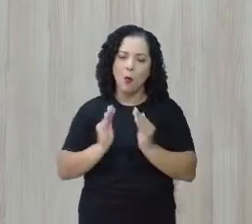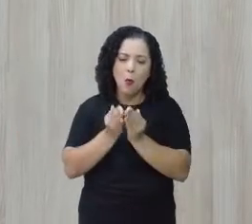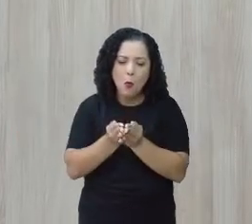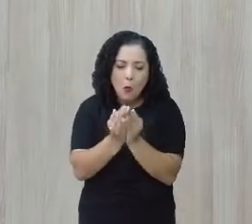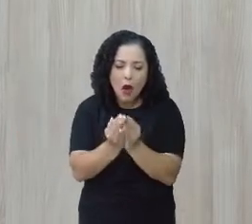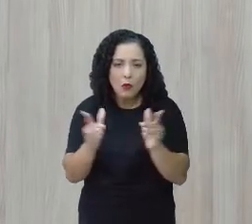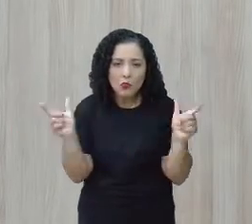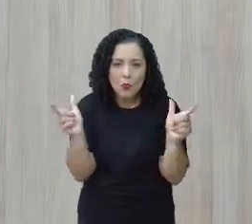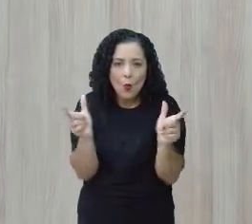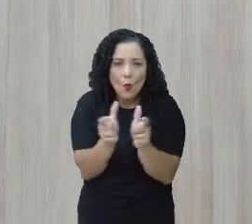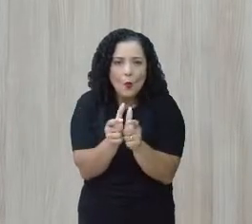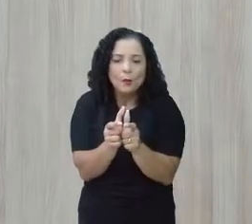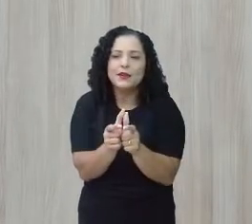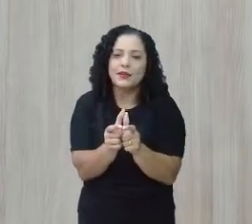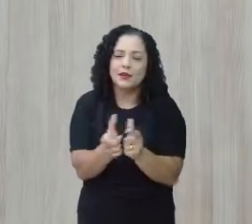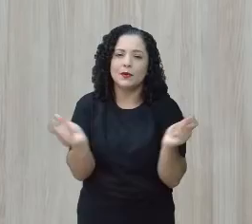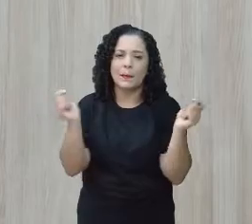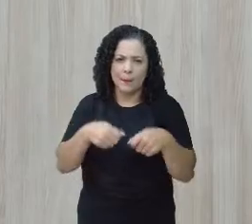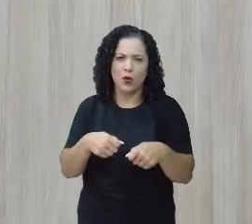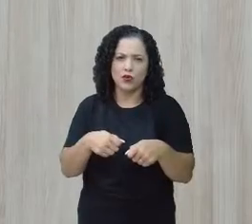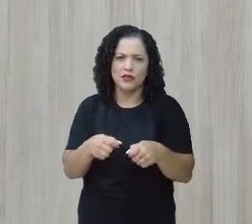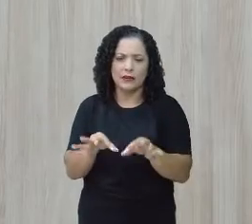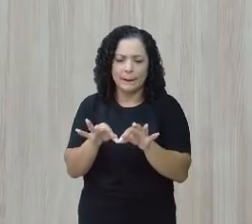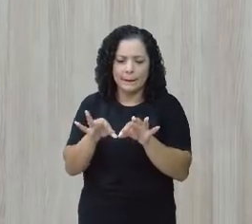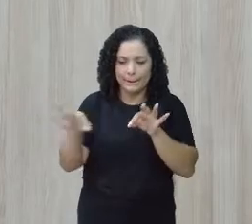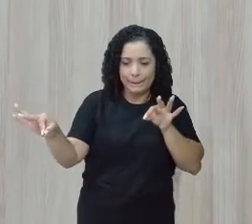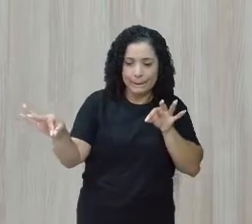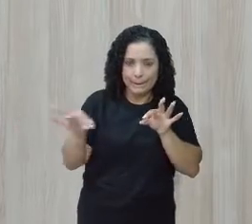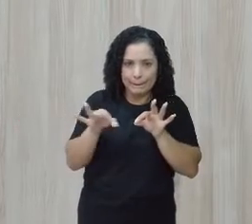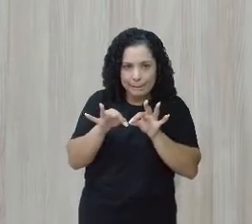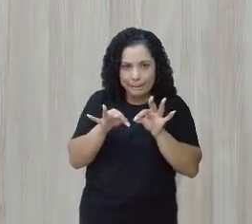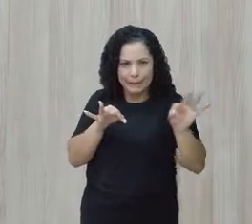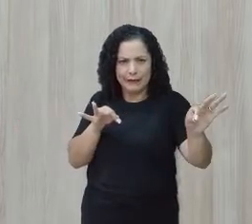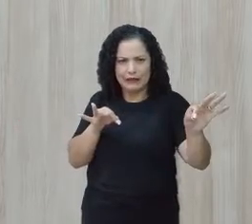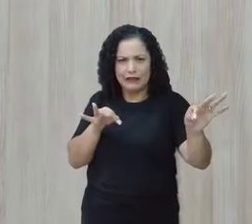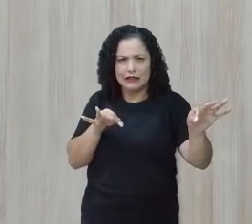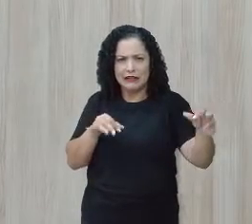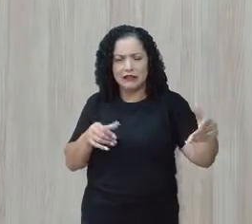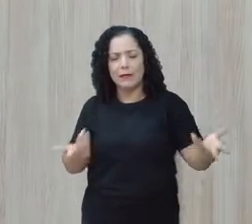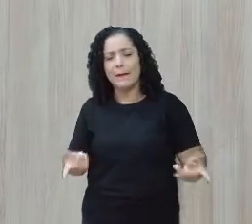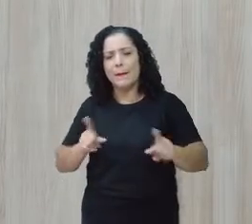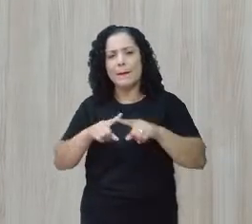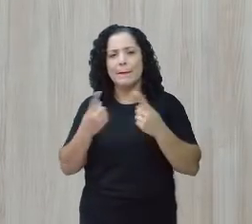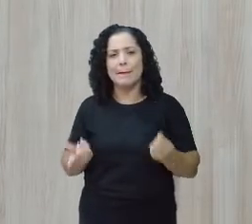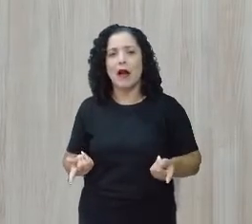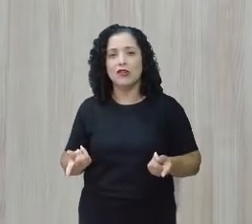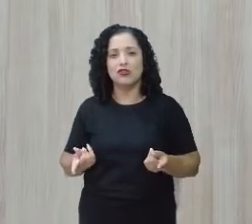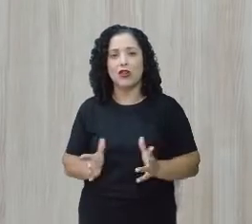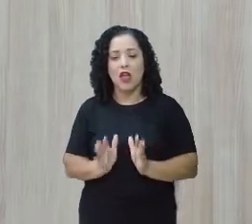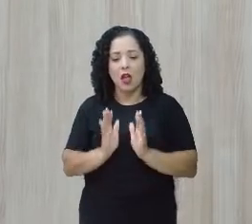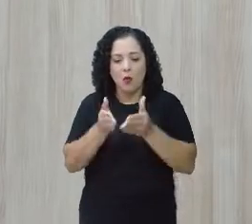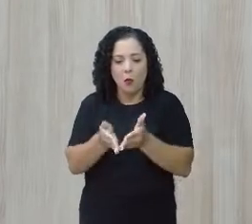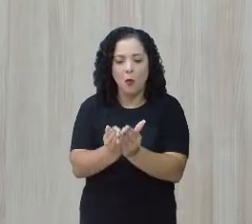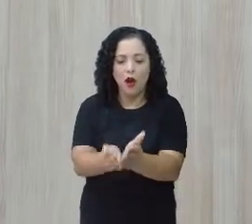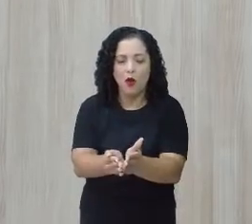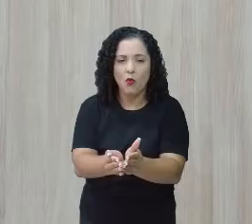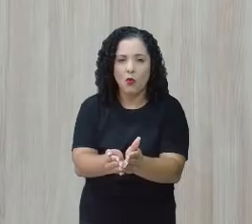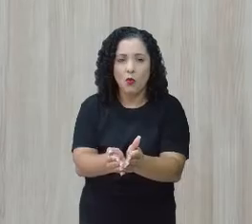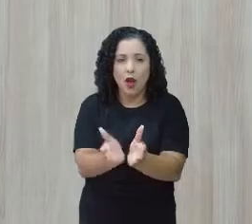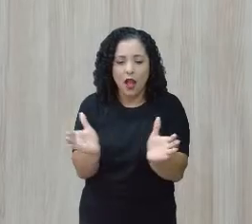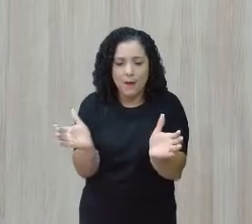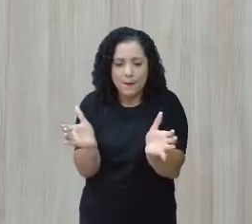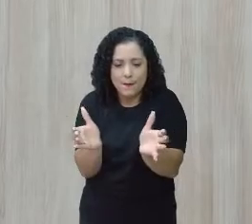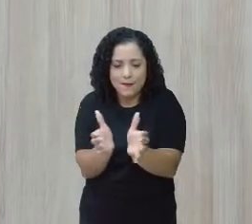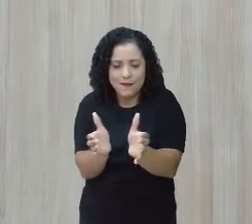posso calcular a distância percorrida, mas o tamanho dele não interfere nos meus cálculos, porque ele é